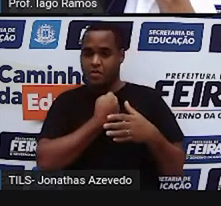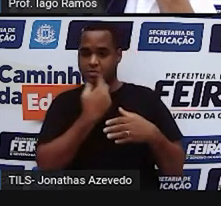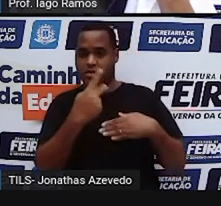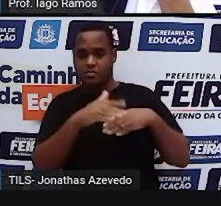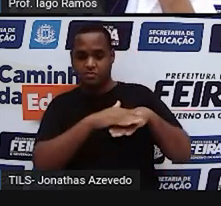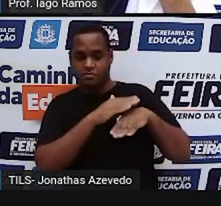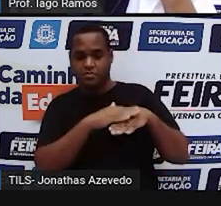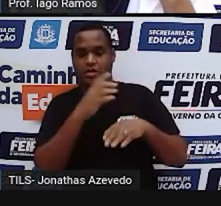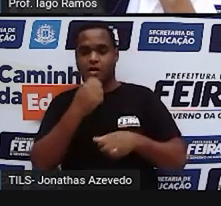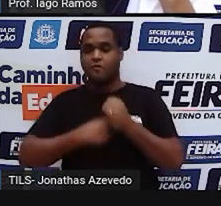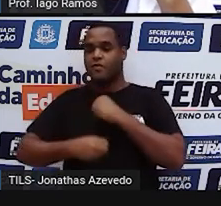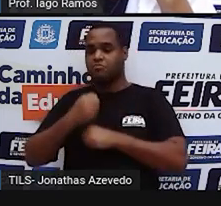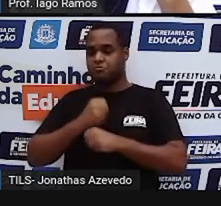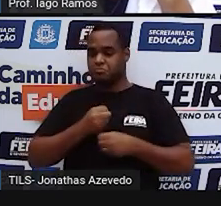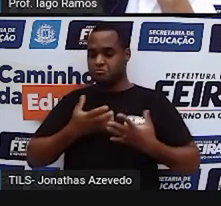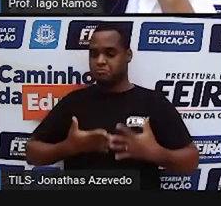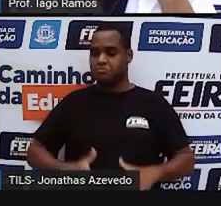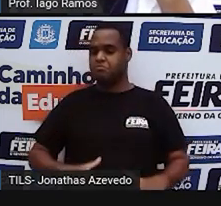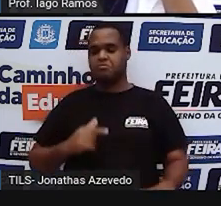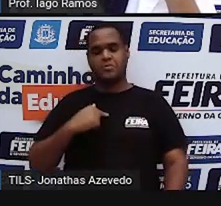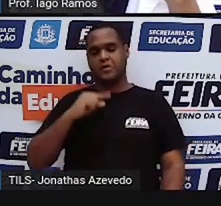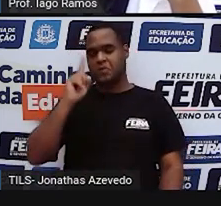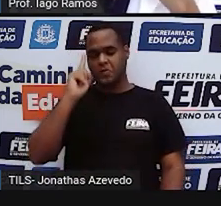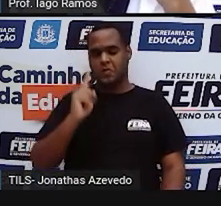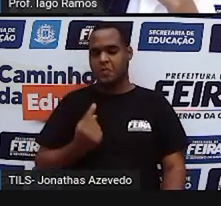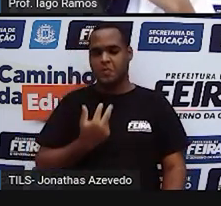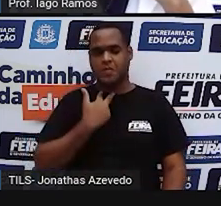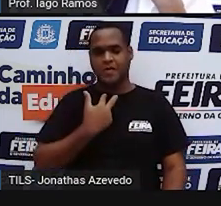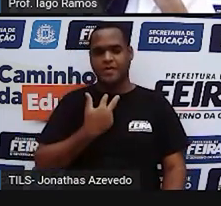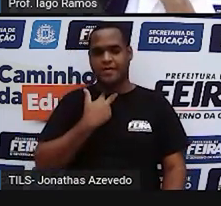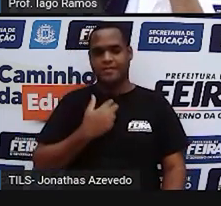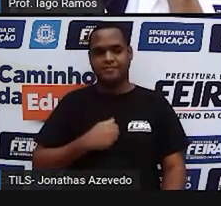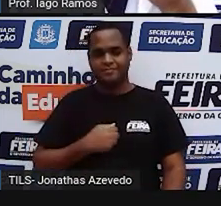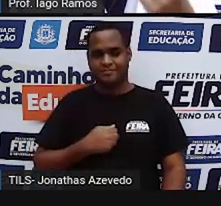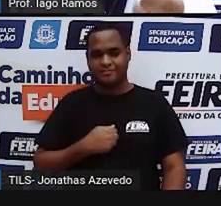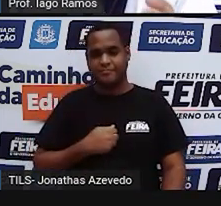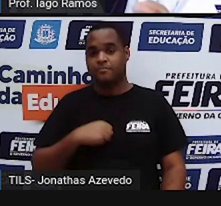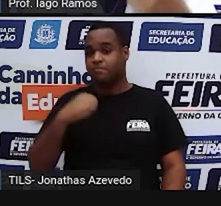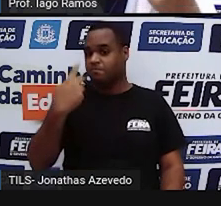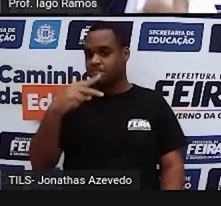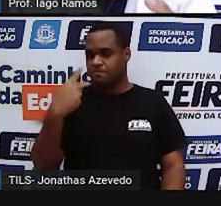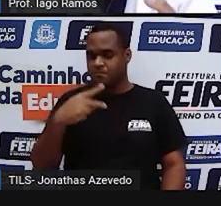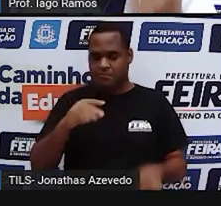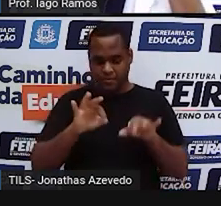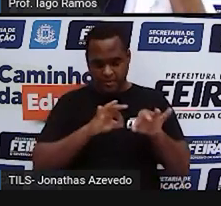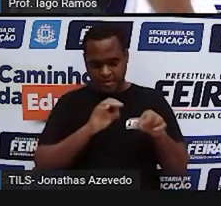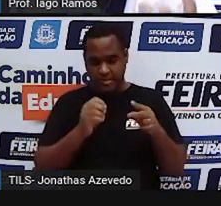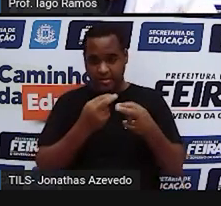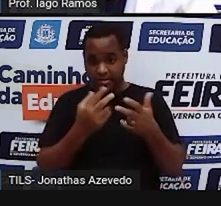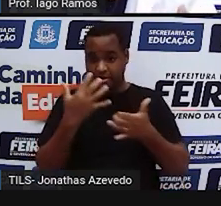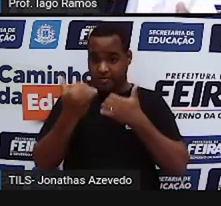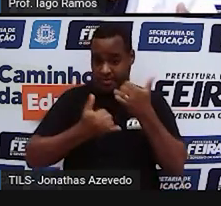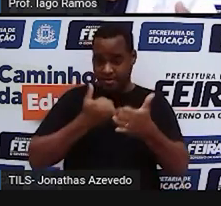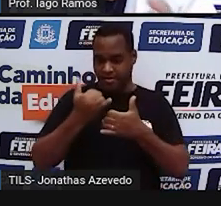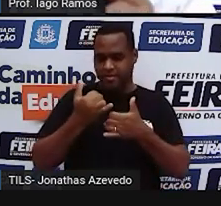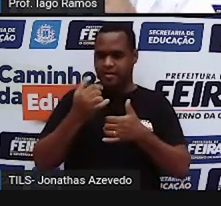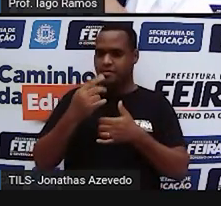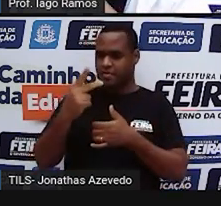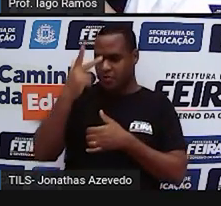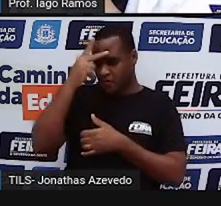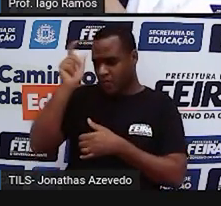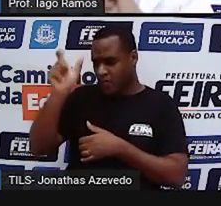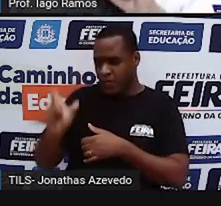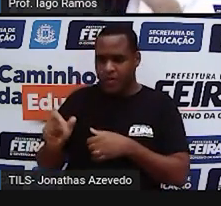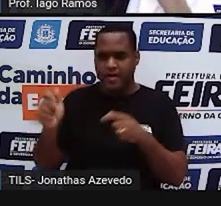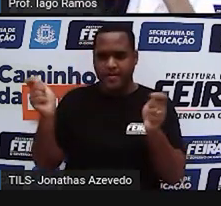nem o ano que ele nasceu bom então se você for fazer essa brincadeirinha com outra pessoa depois